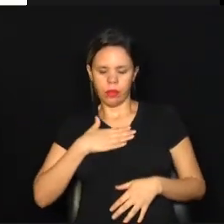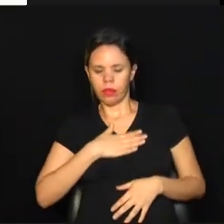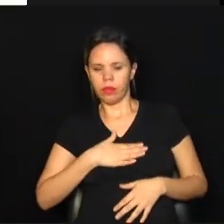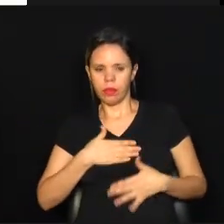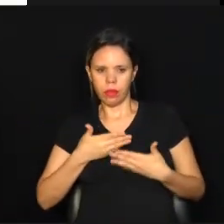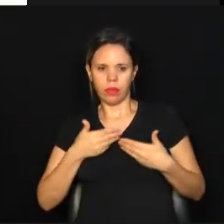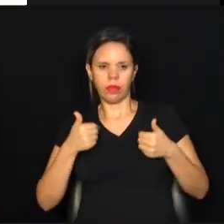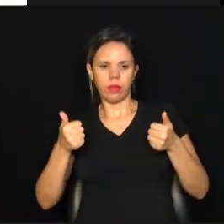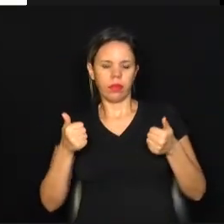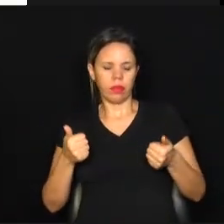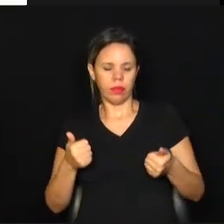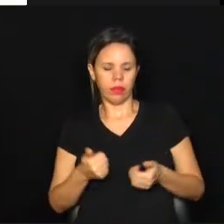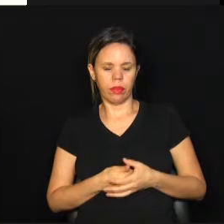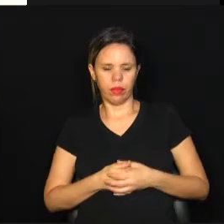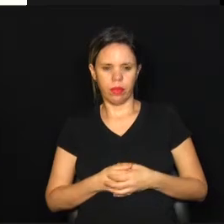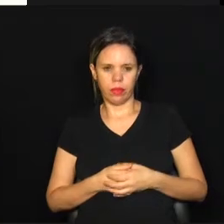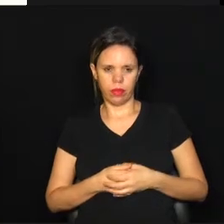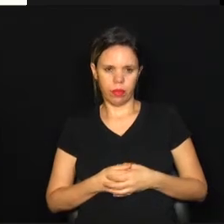qualidade e